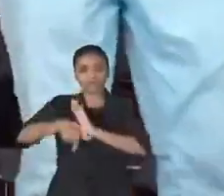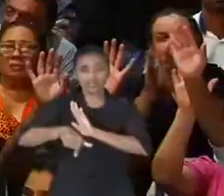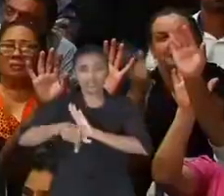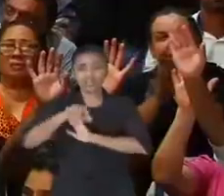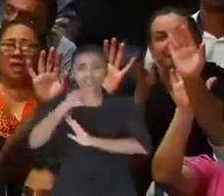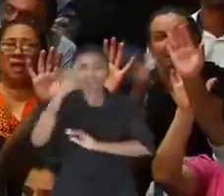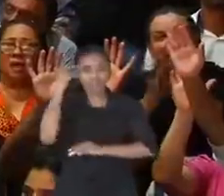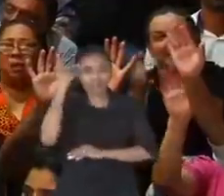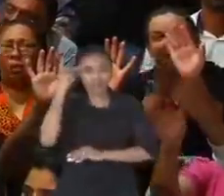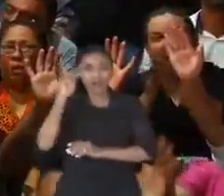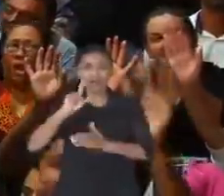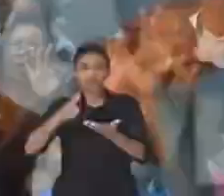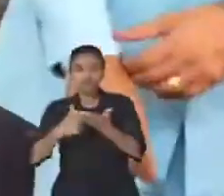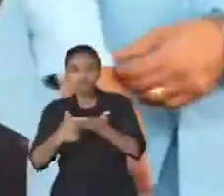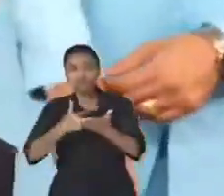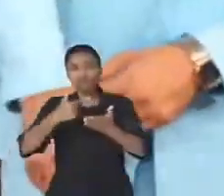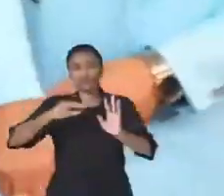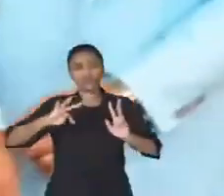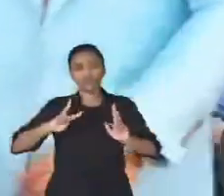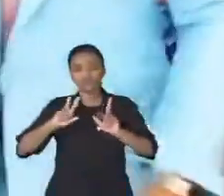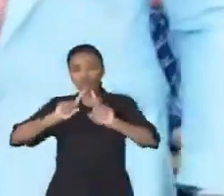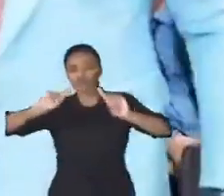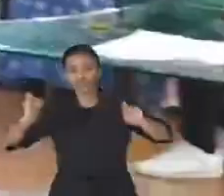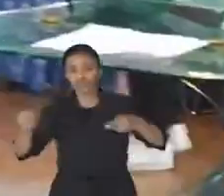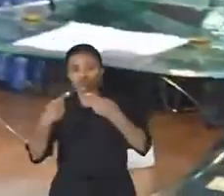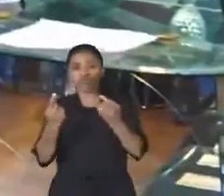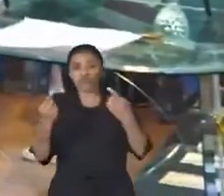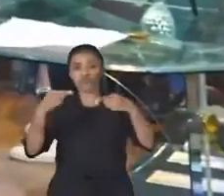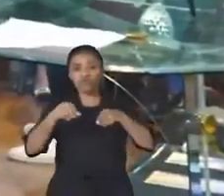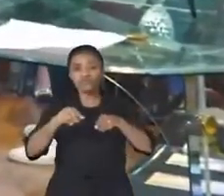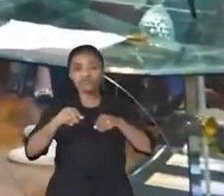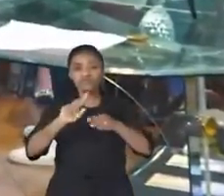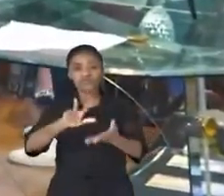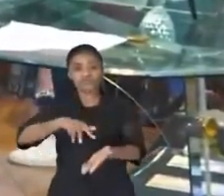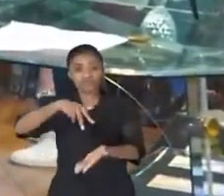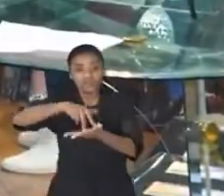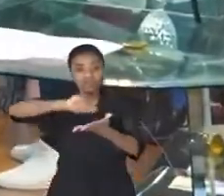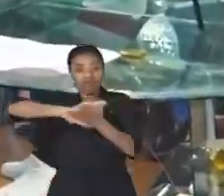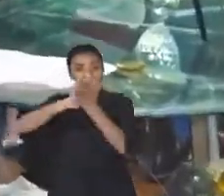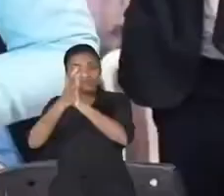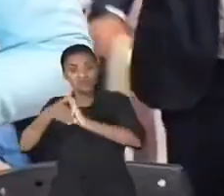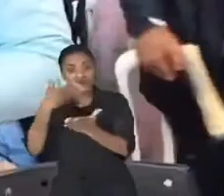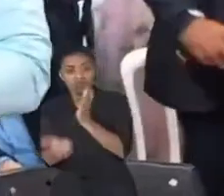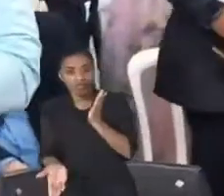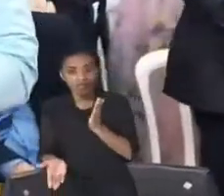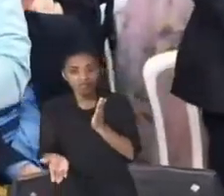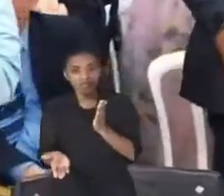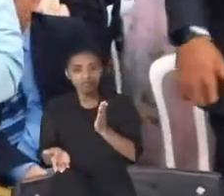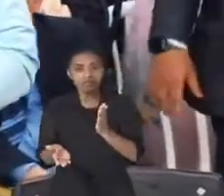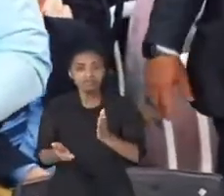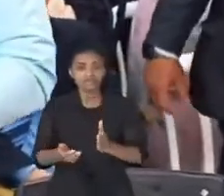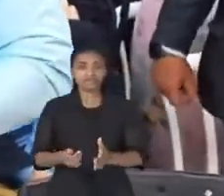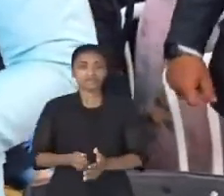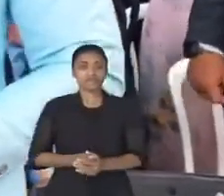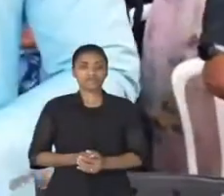Estado de São Paulo, Veja, CNN. Levanta quem quiser, se levanta para cair.